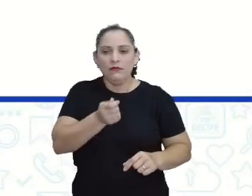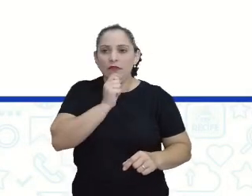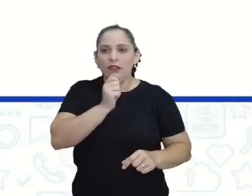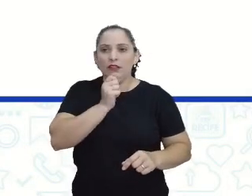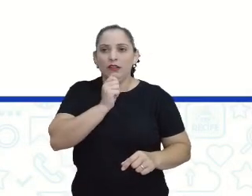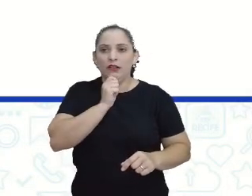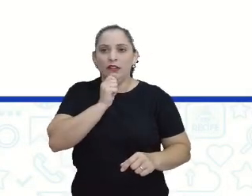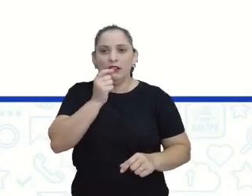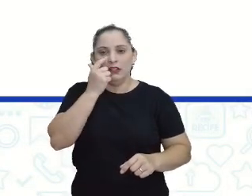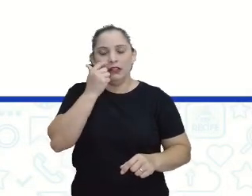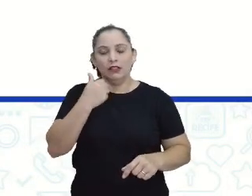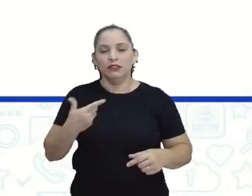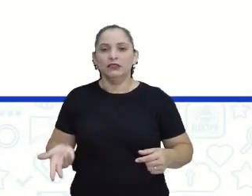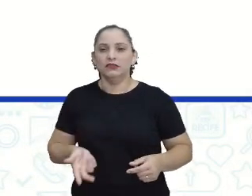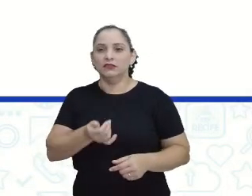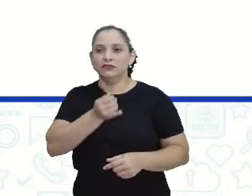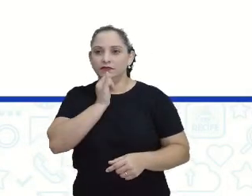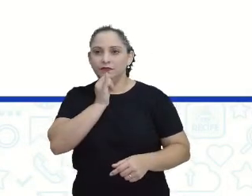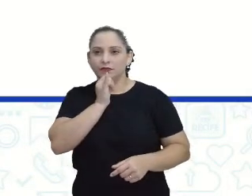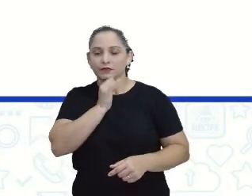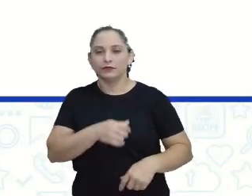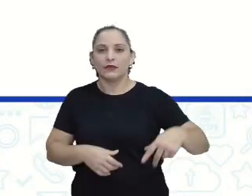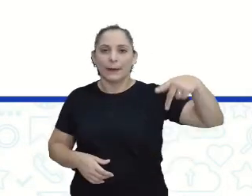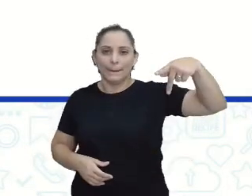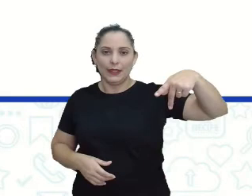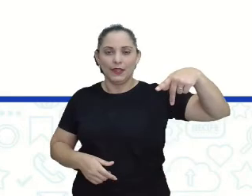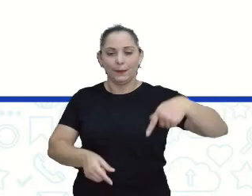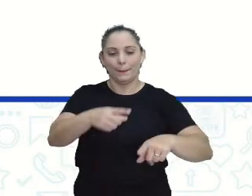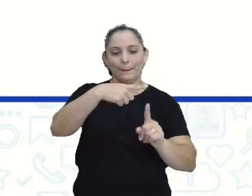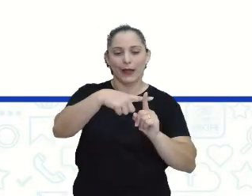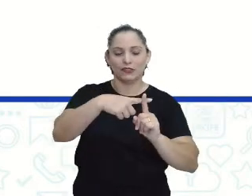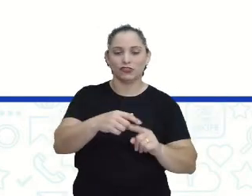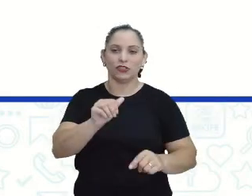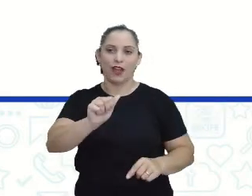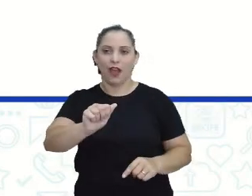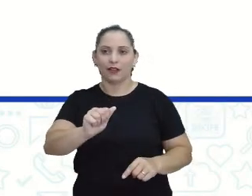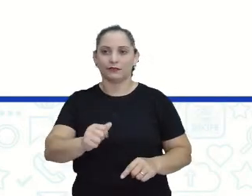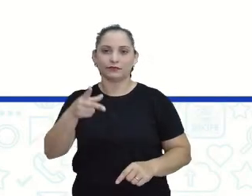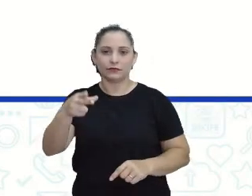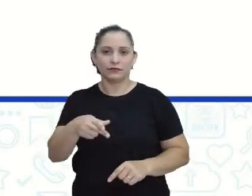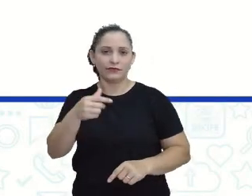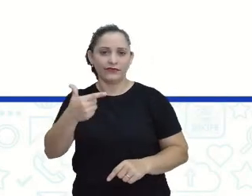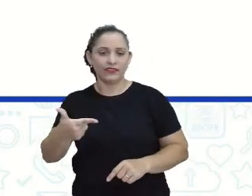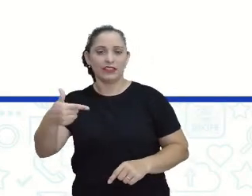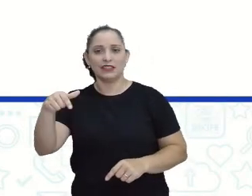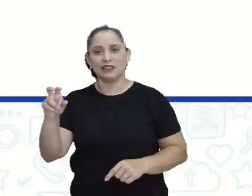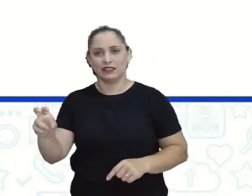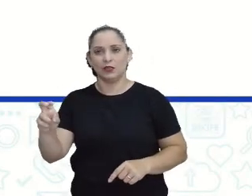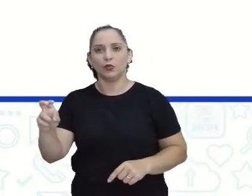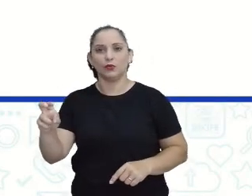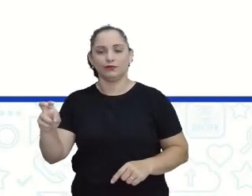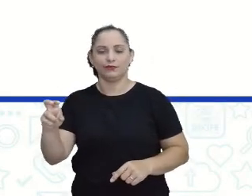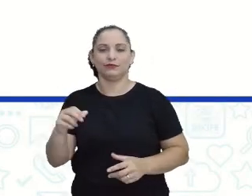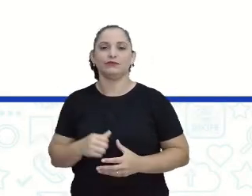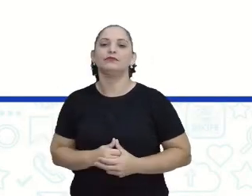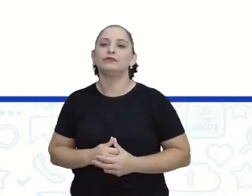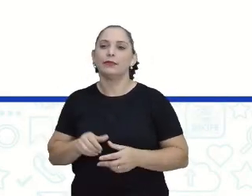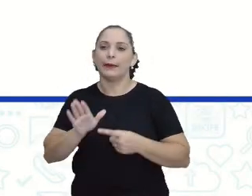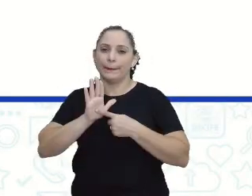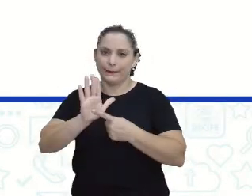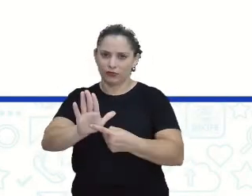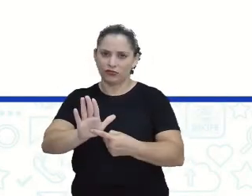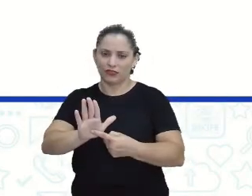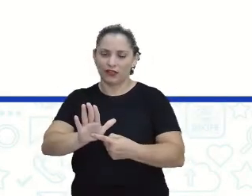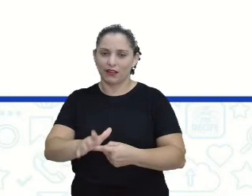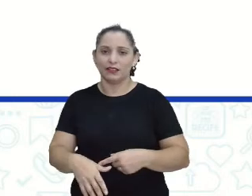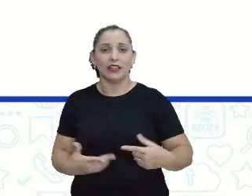equação, ou seja, a letra P mais a letra A igual a 25 está indicando aquela equação que eu tenho o Sol mais